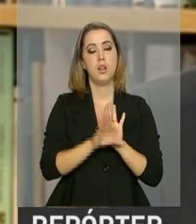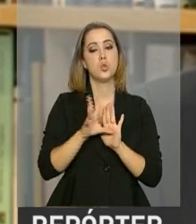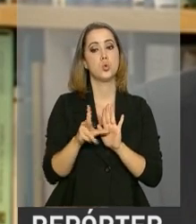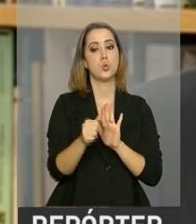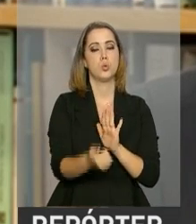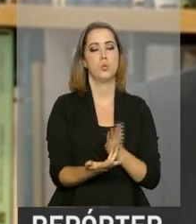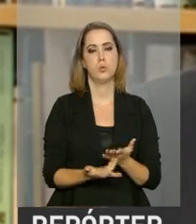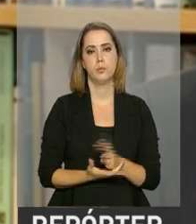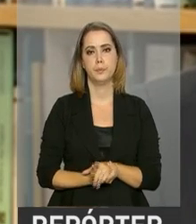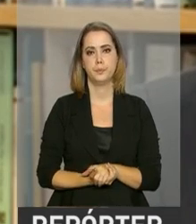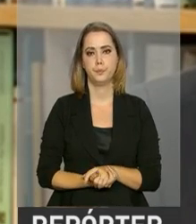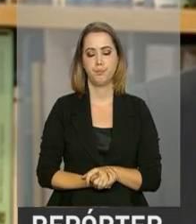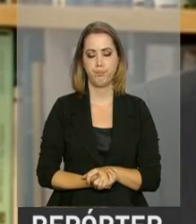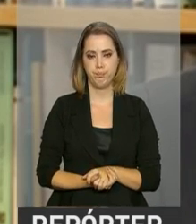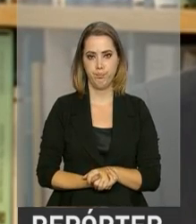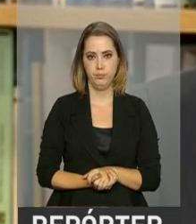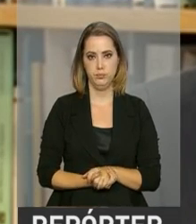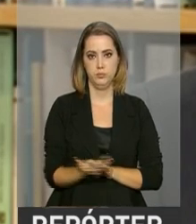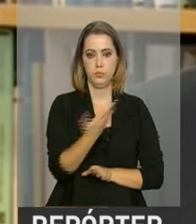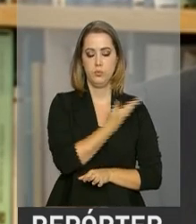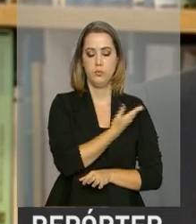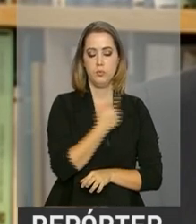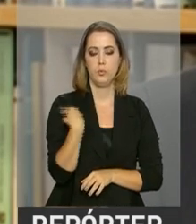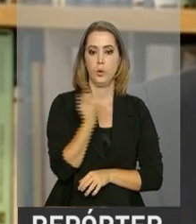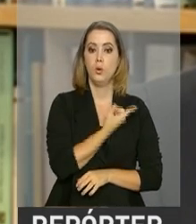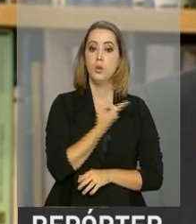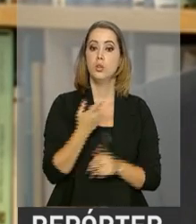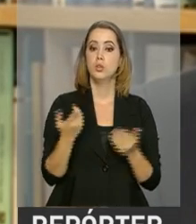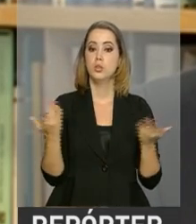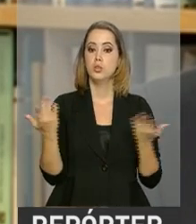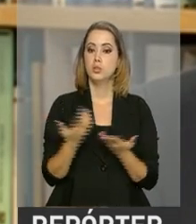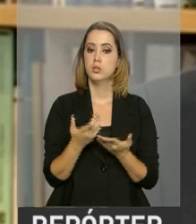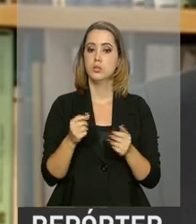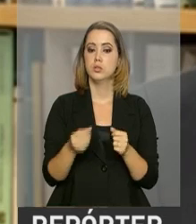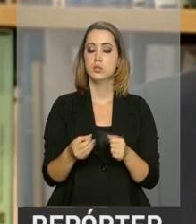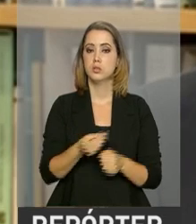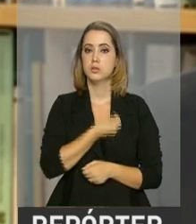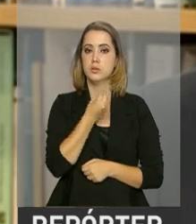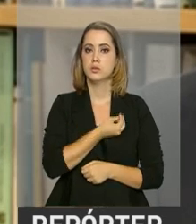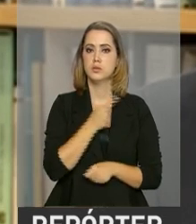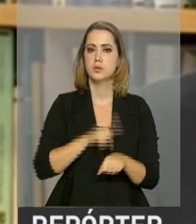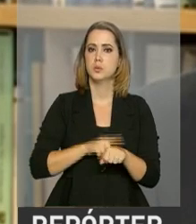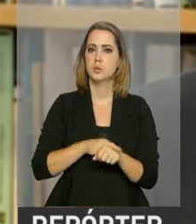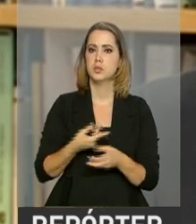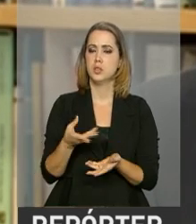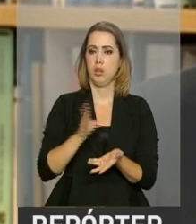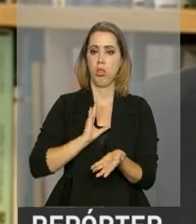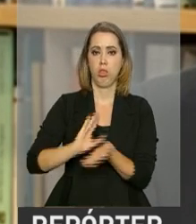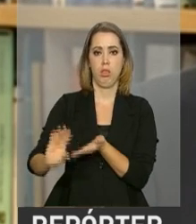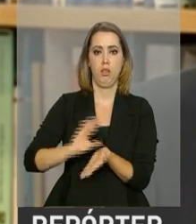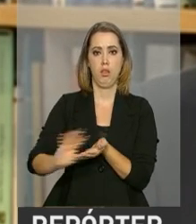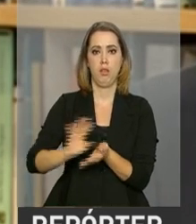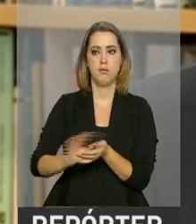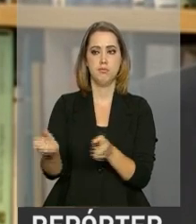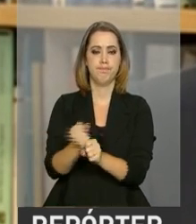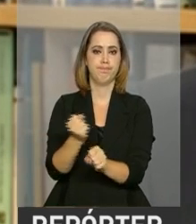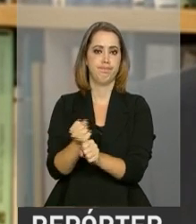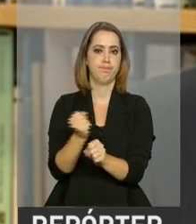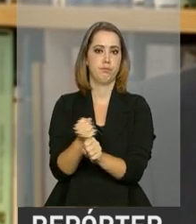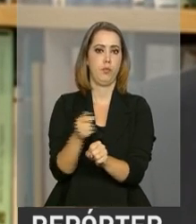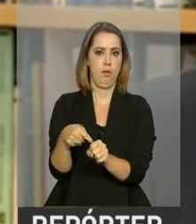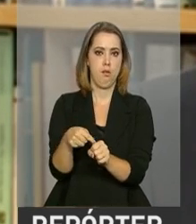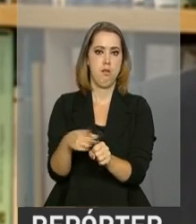vive uma situação que o mundo tá no mundo estão sobrando recursos para investimento em infraestrutura se a gente fizer uma